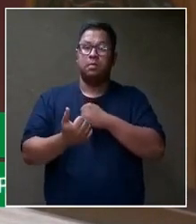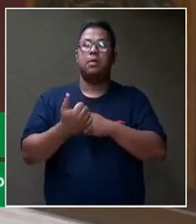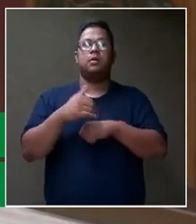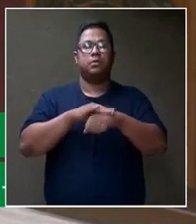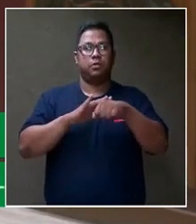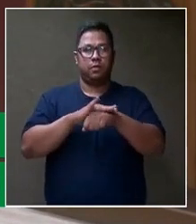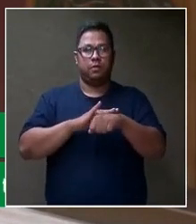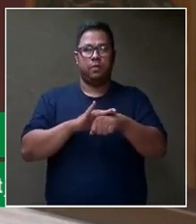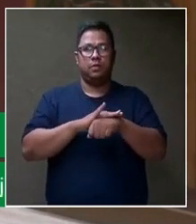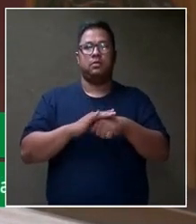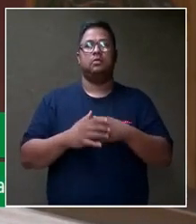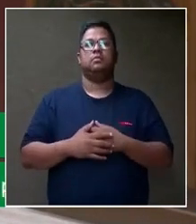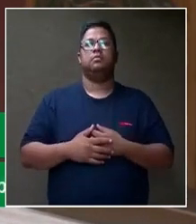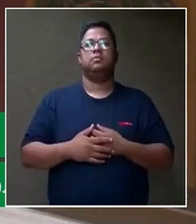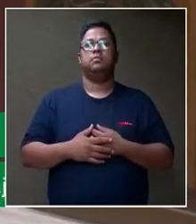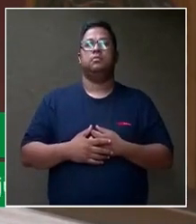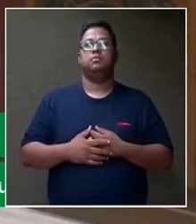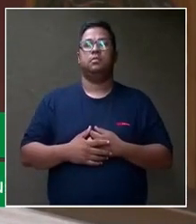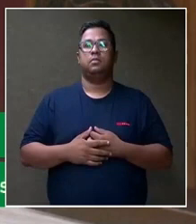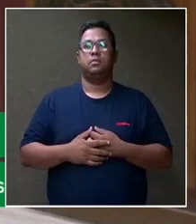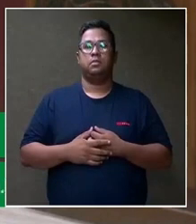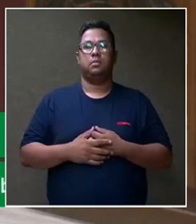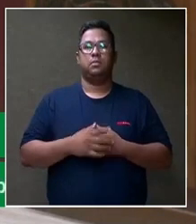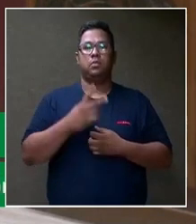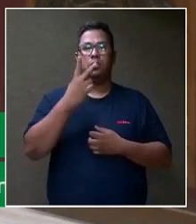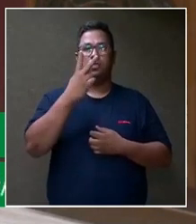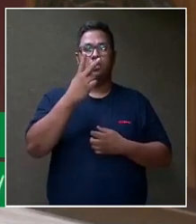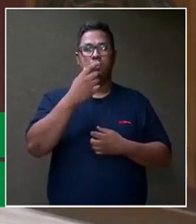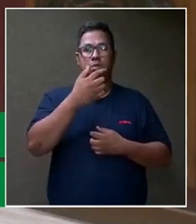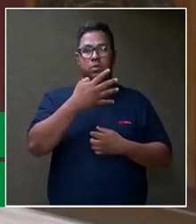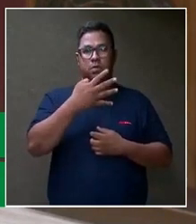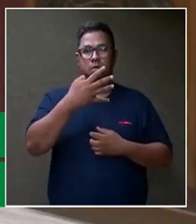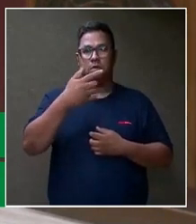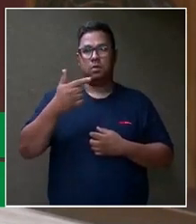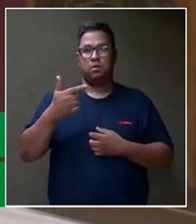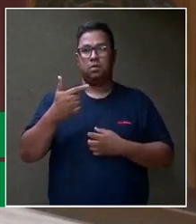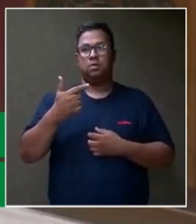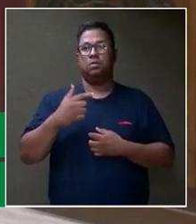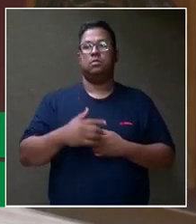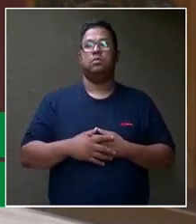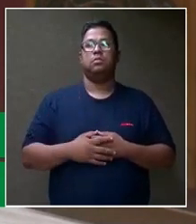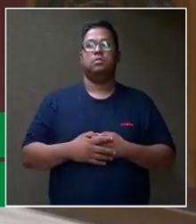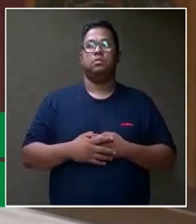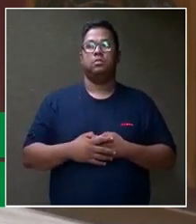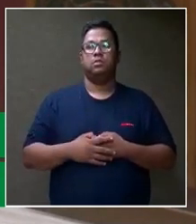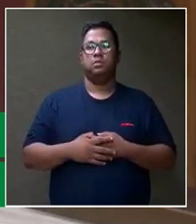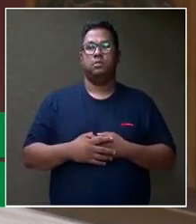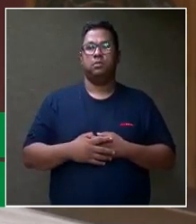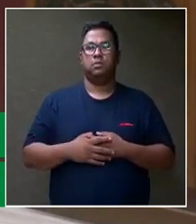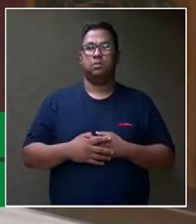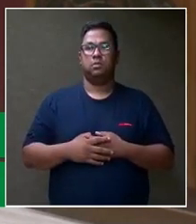gente conversar. 14h42, você disse, não vai me atrapalhar.